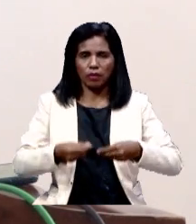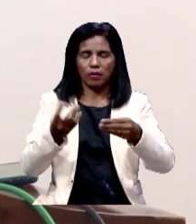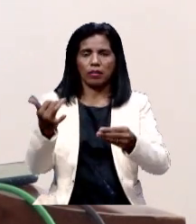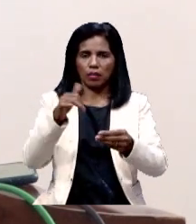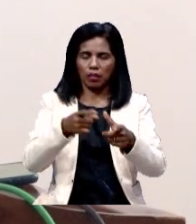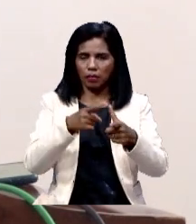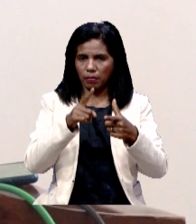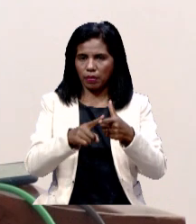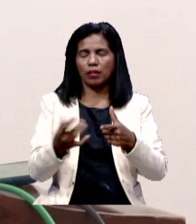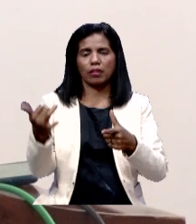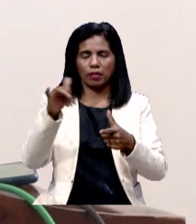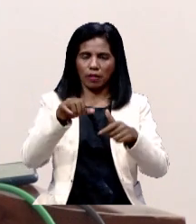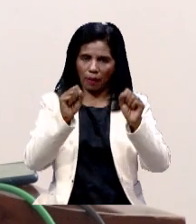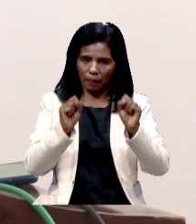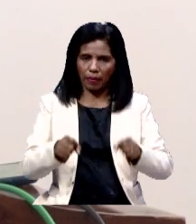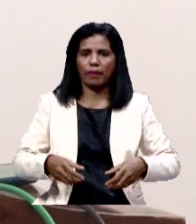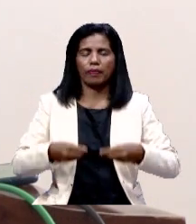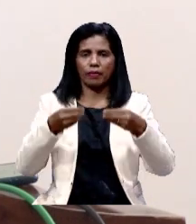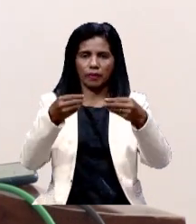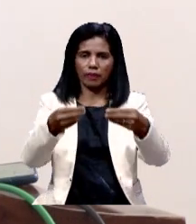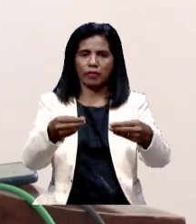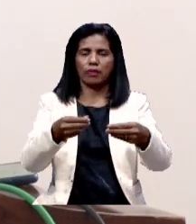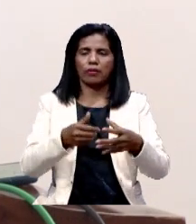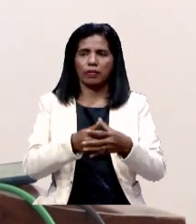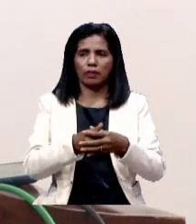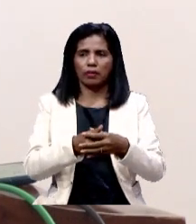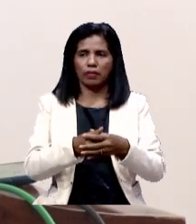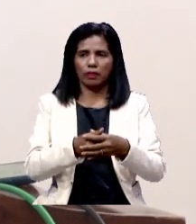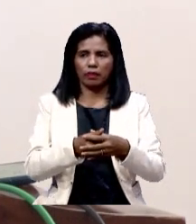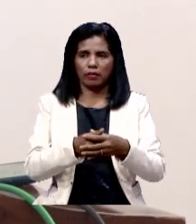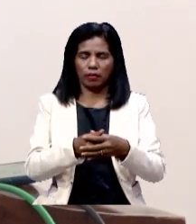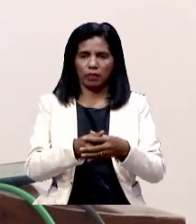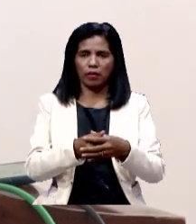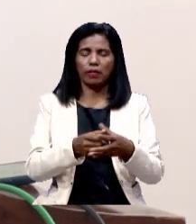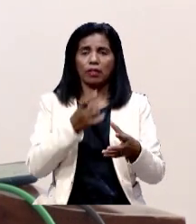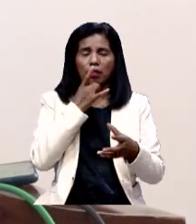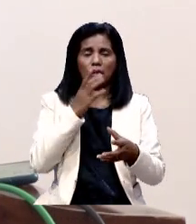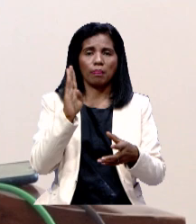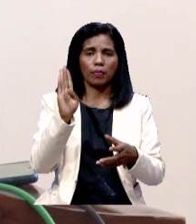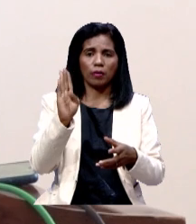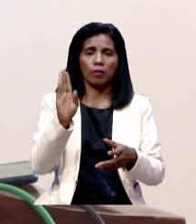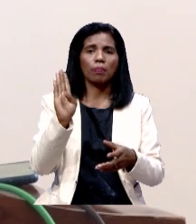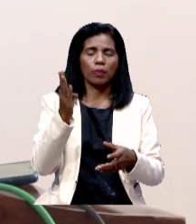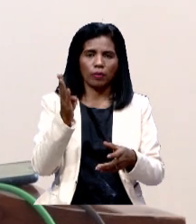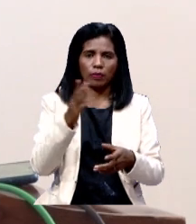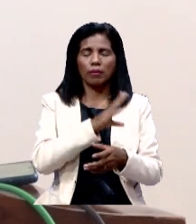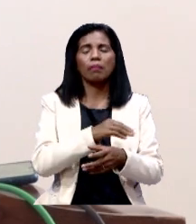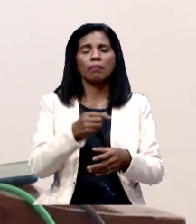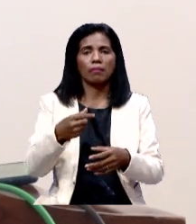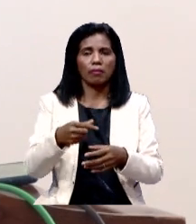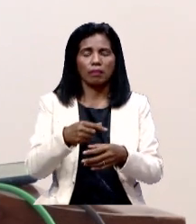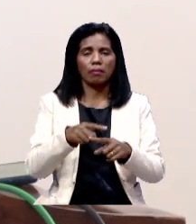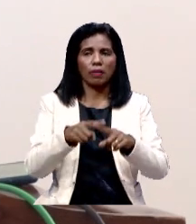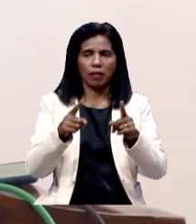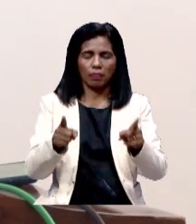depois sirebele fona lampu azu maybe dadap ne sidau bele yaida ne tama iya